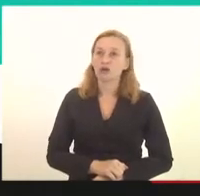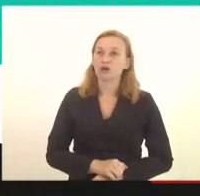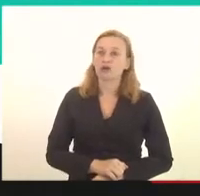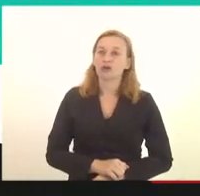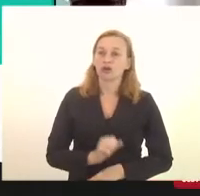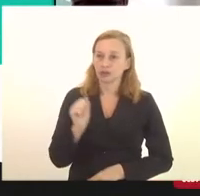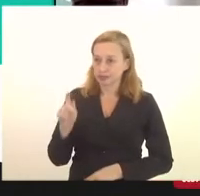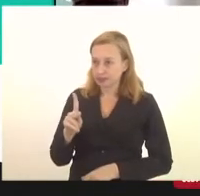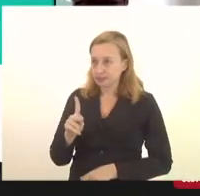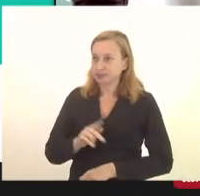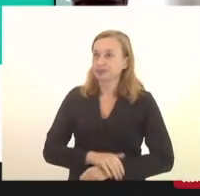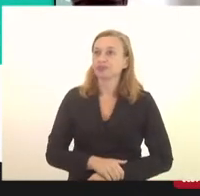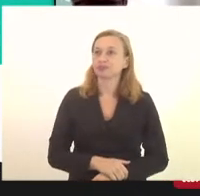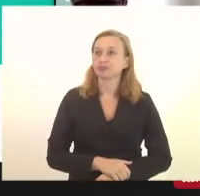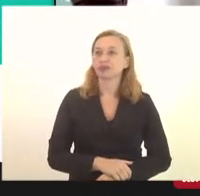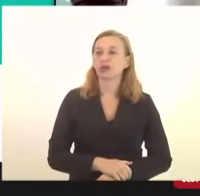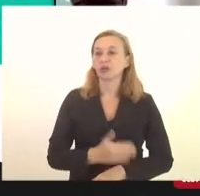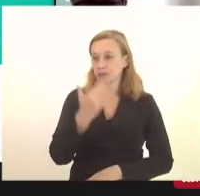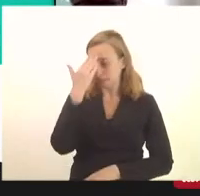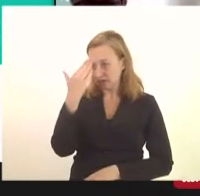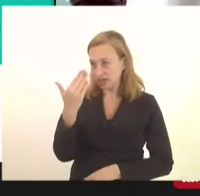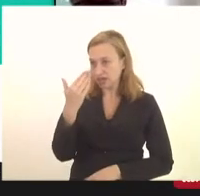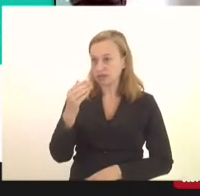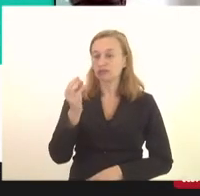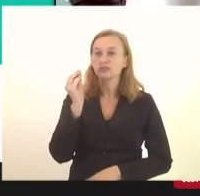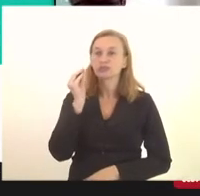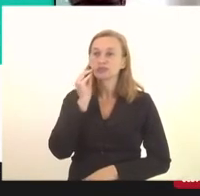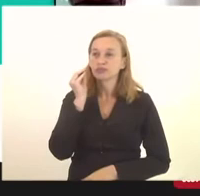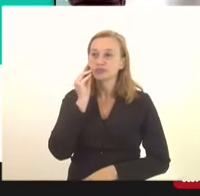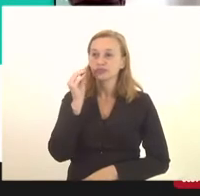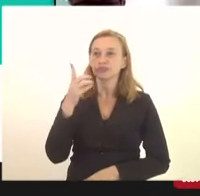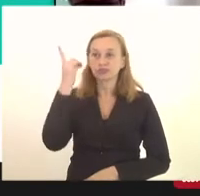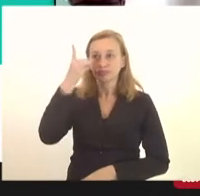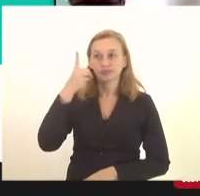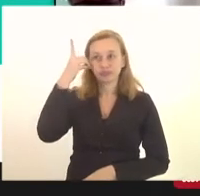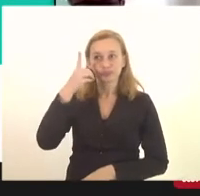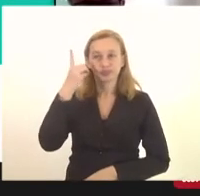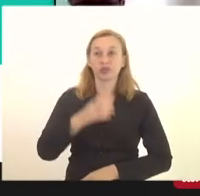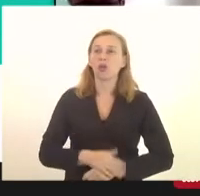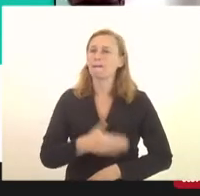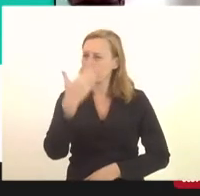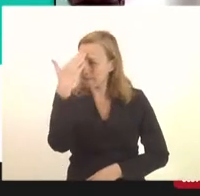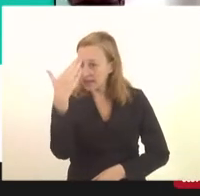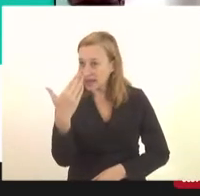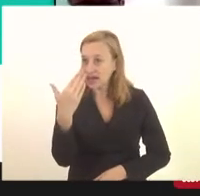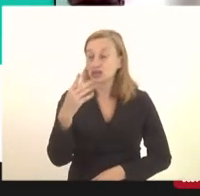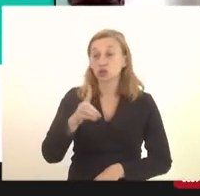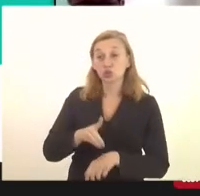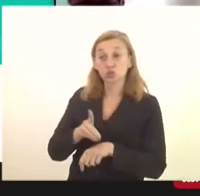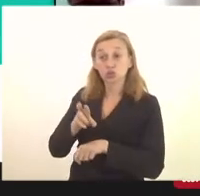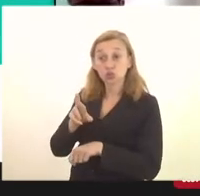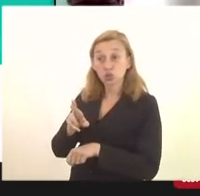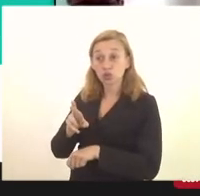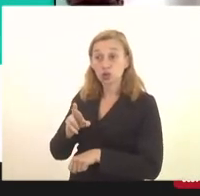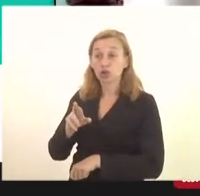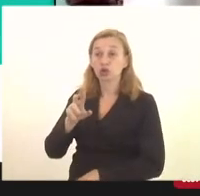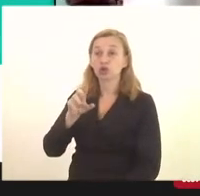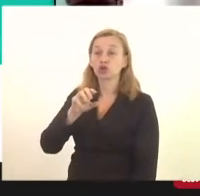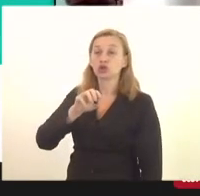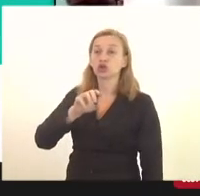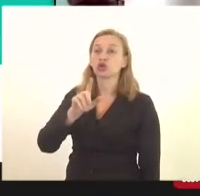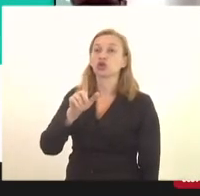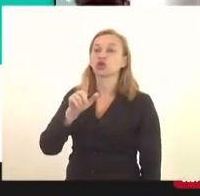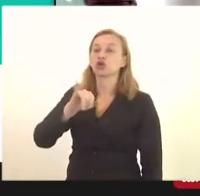ok? Por favor, obrigado aí pela oportunidade, deputado. Obrigado, doutor Jonas